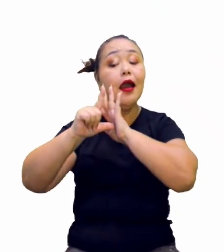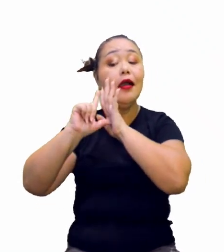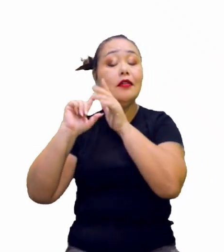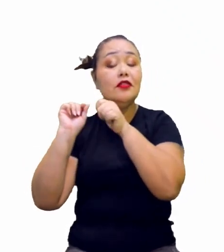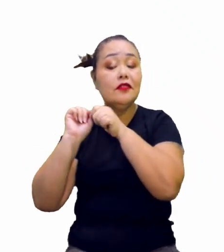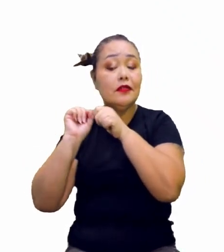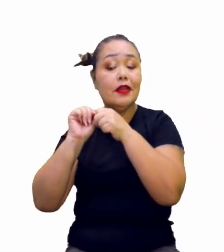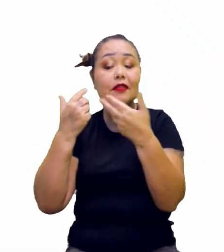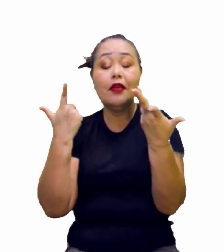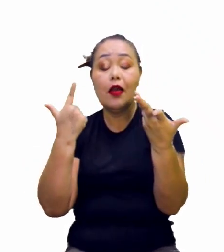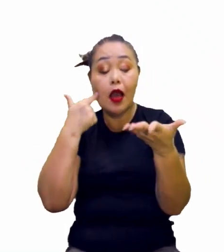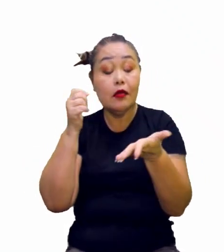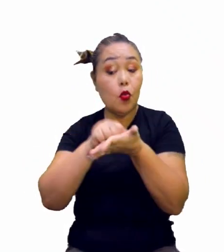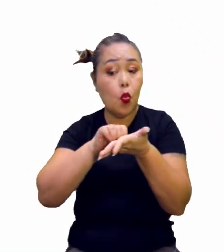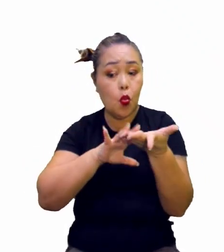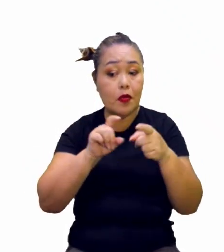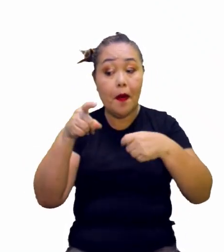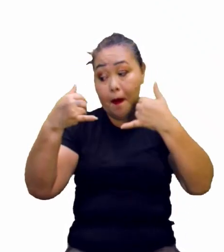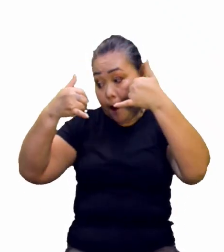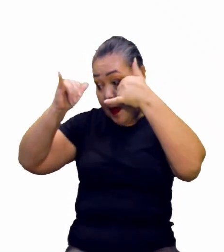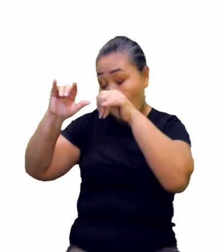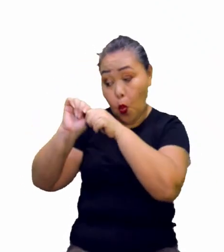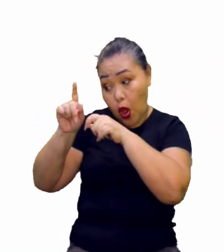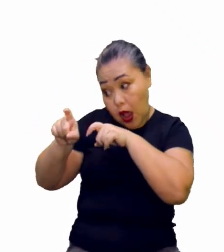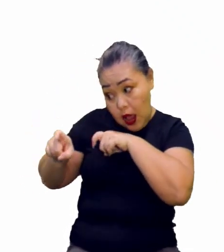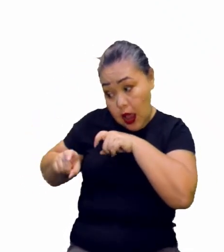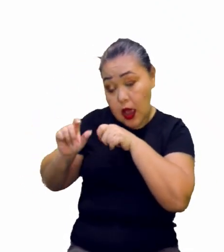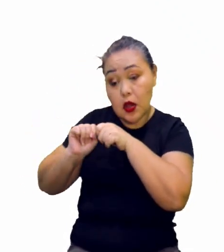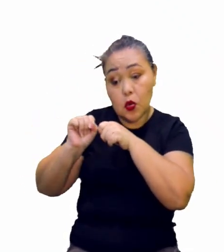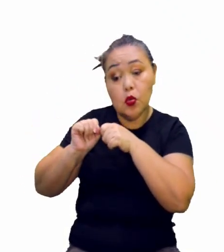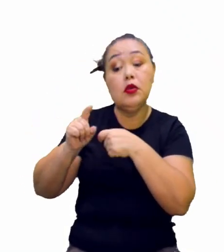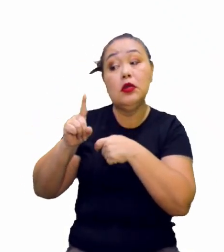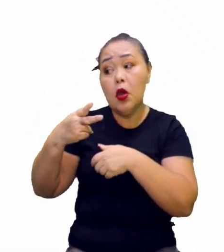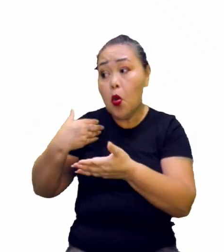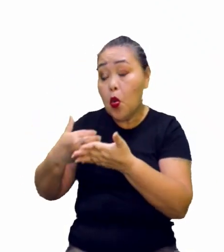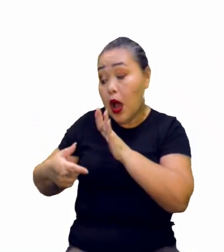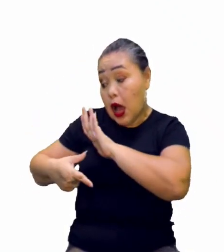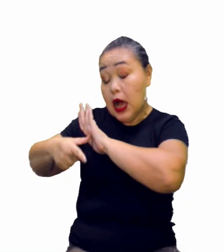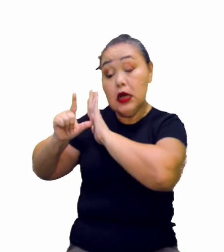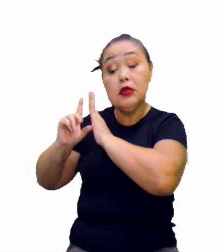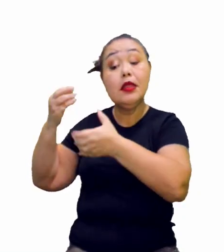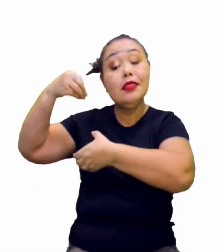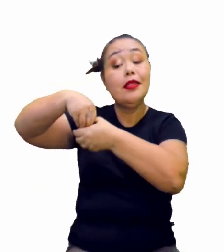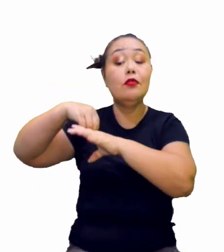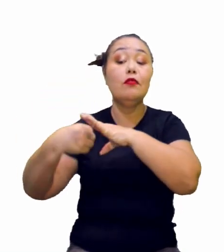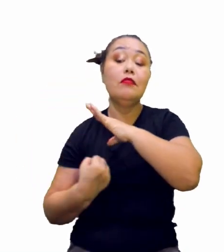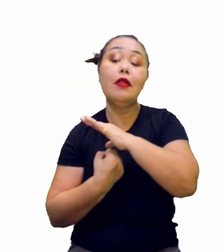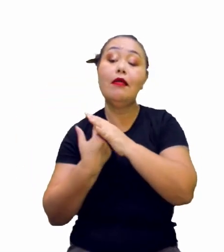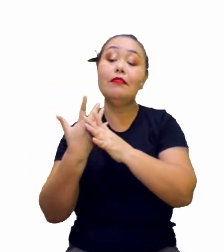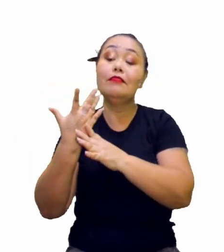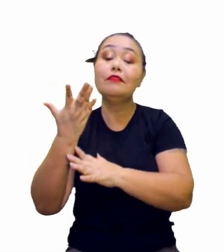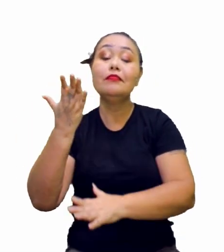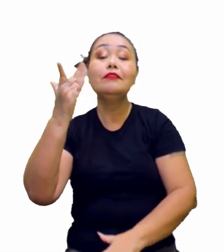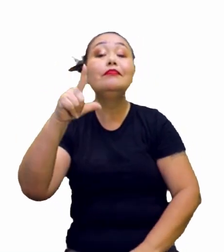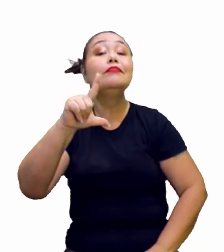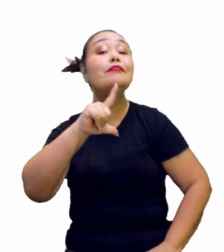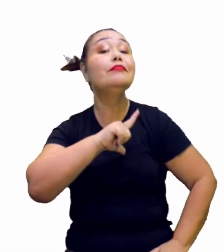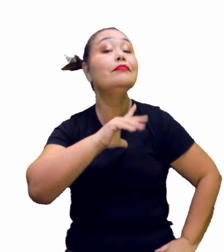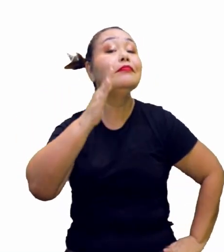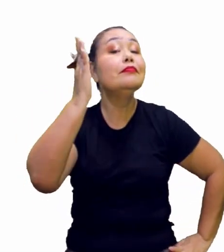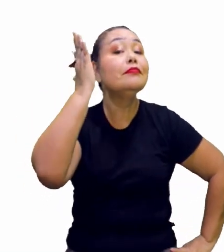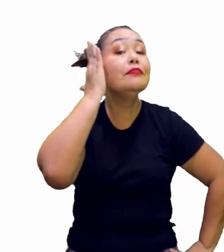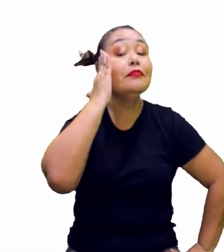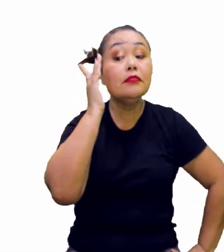qualquer atividade pecuária, qualquer atividade agrícola dentro de uma floresta, você tem que saber qual o